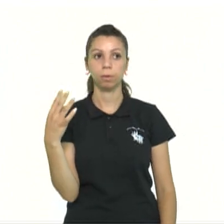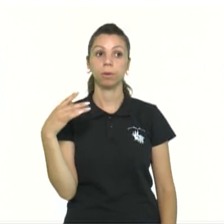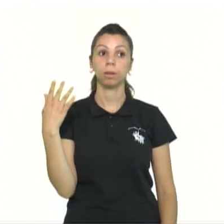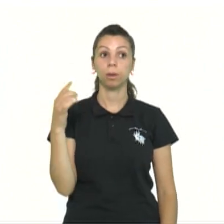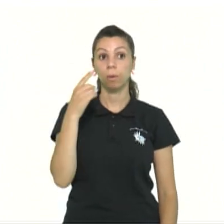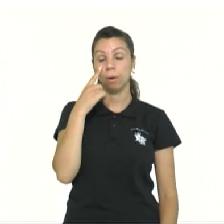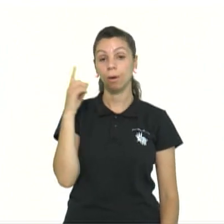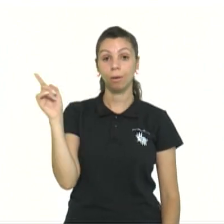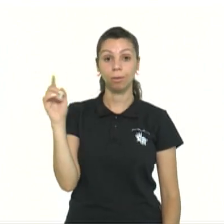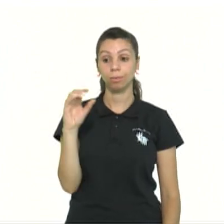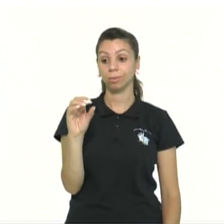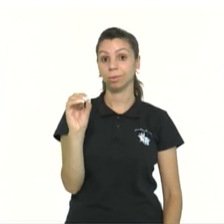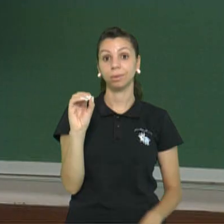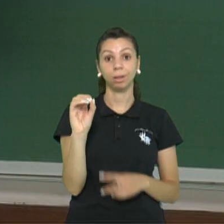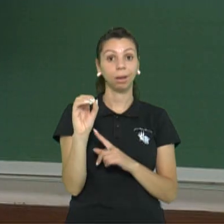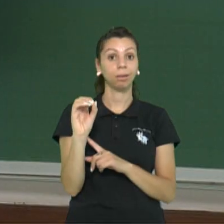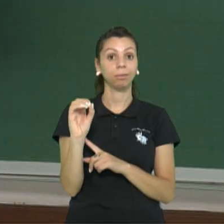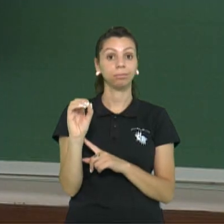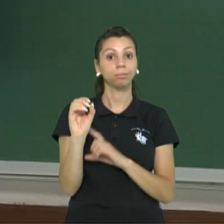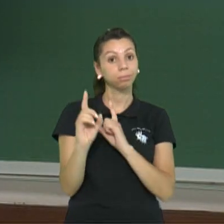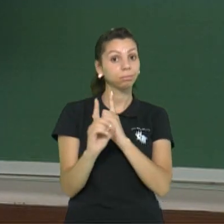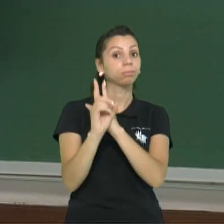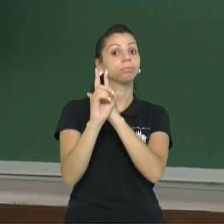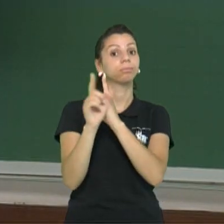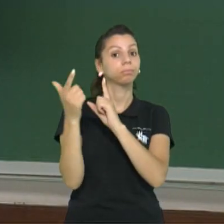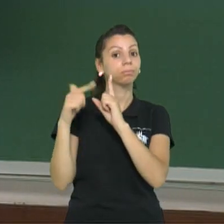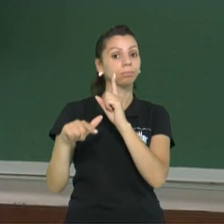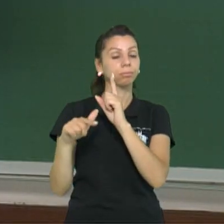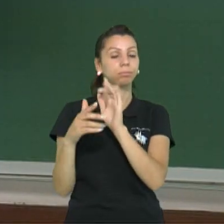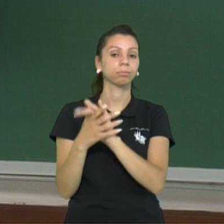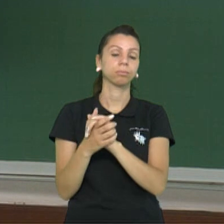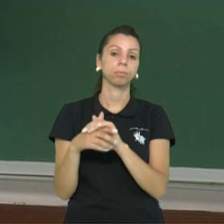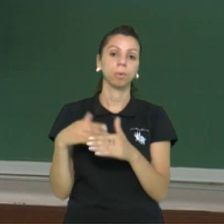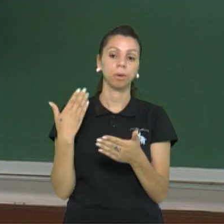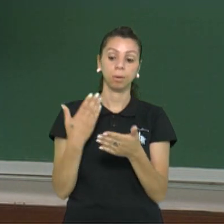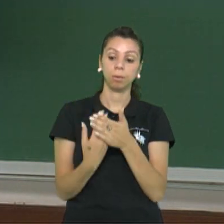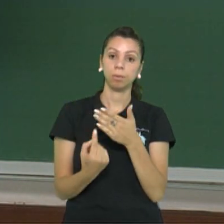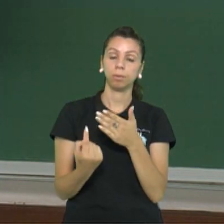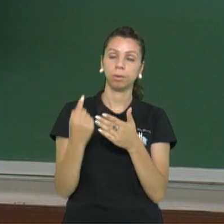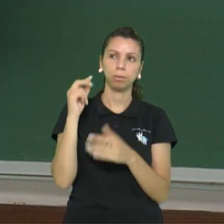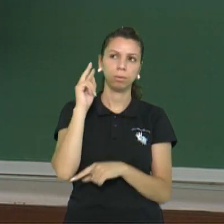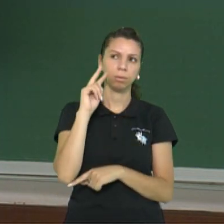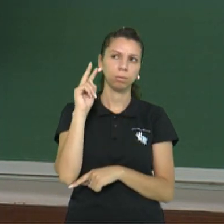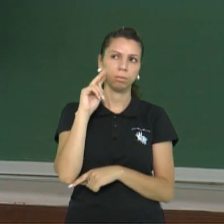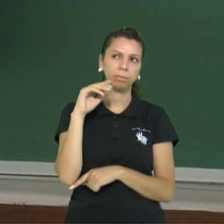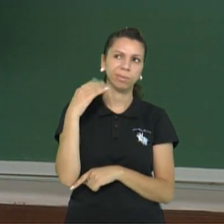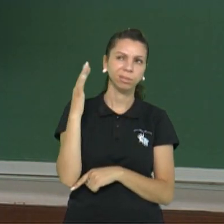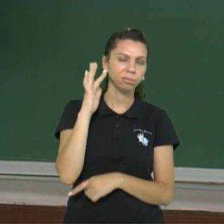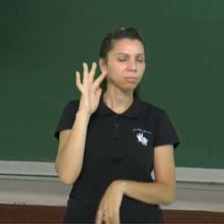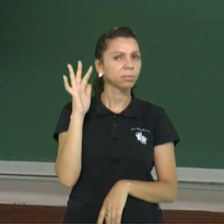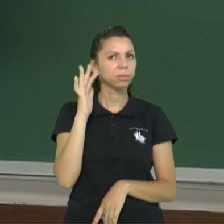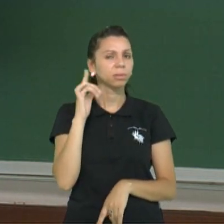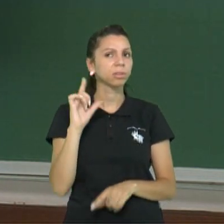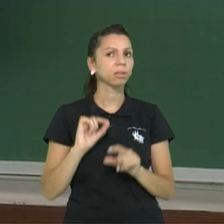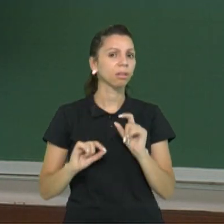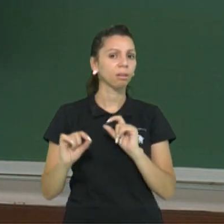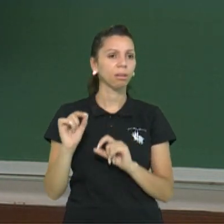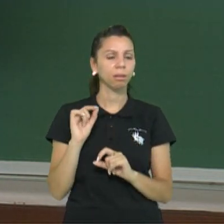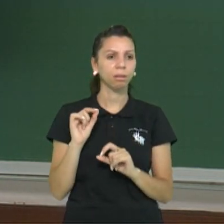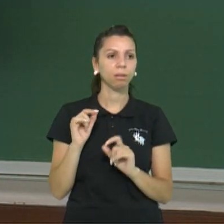zero apareceu novamente. Né? Então, se você lembrar da aula anterior, nós lembra que tinha o